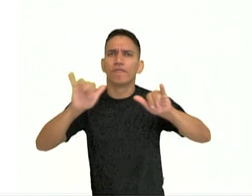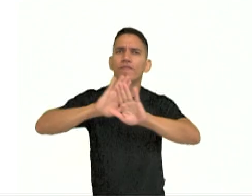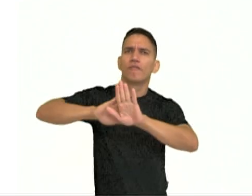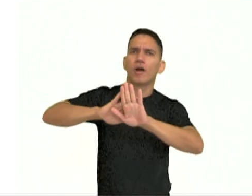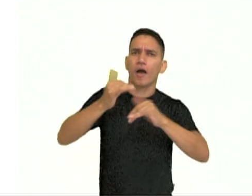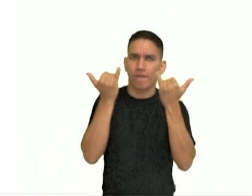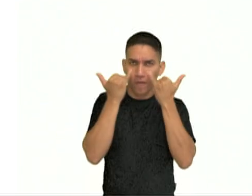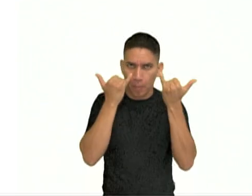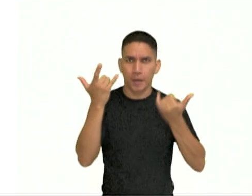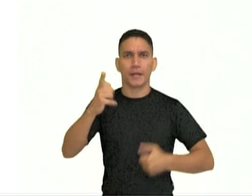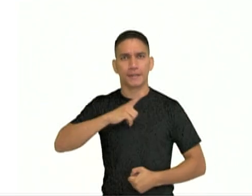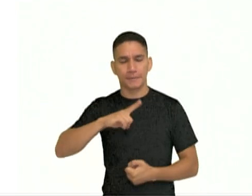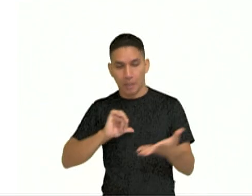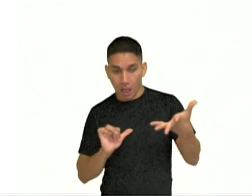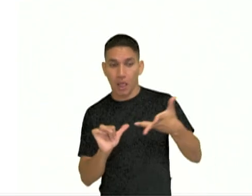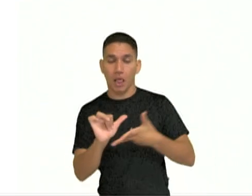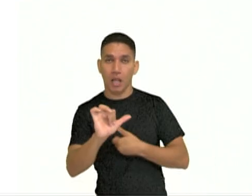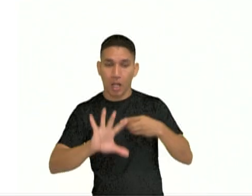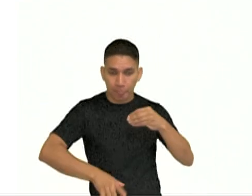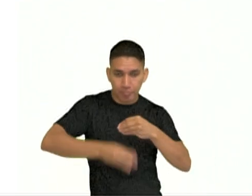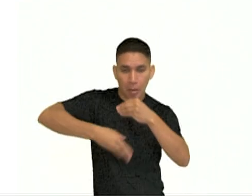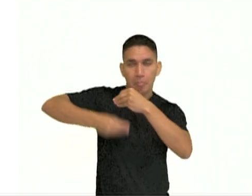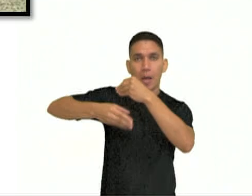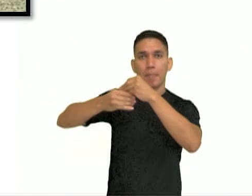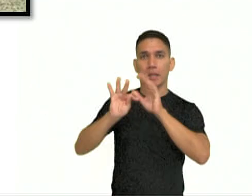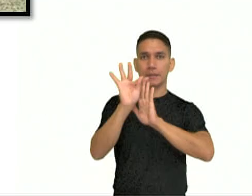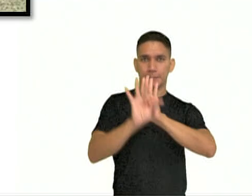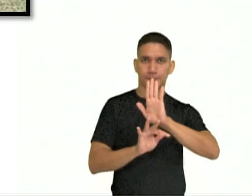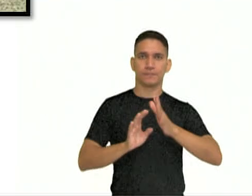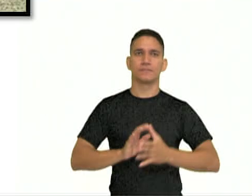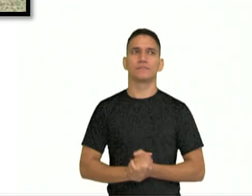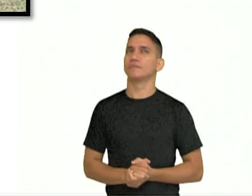Analisar elementos constitutivos do texto.